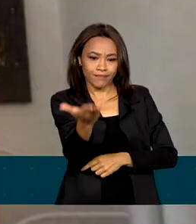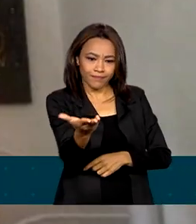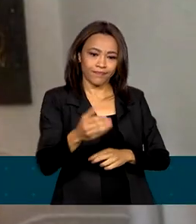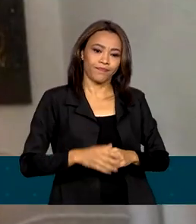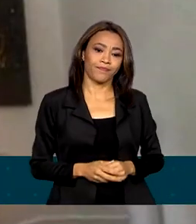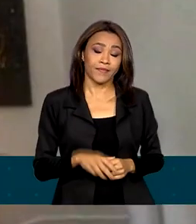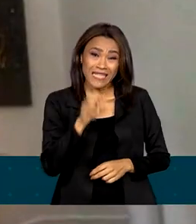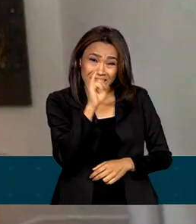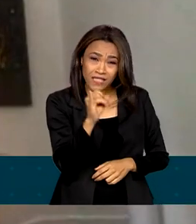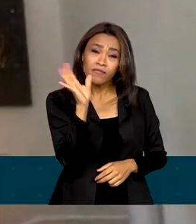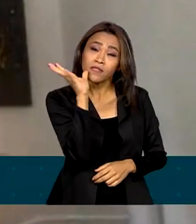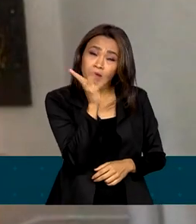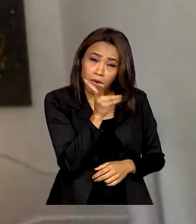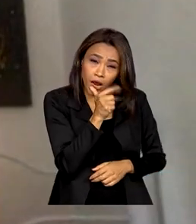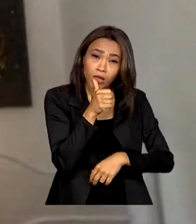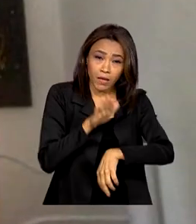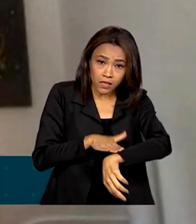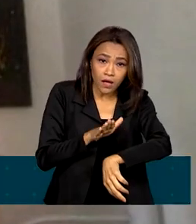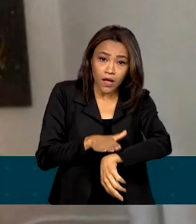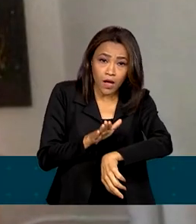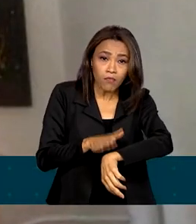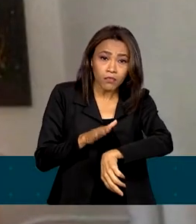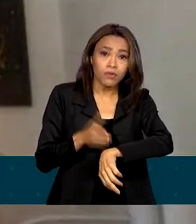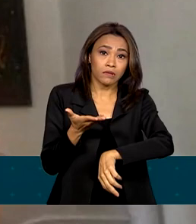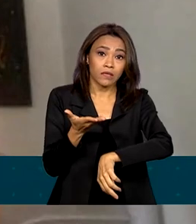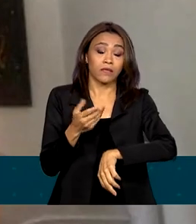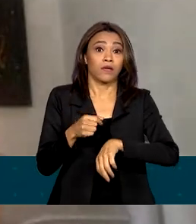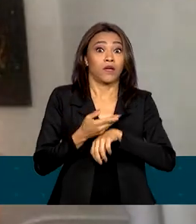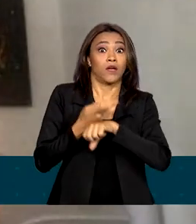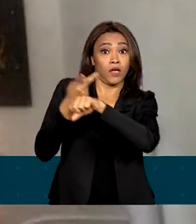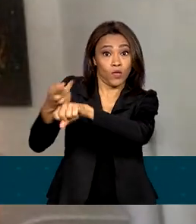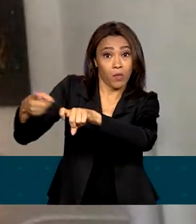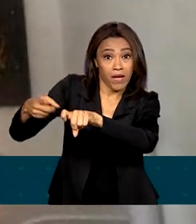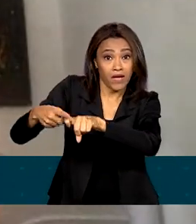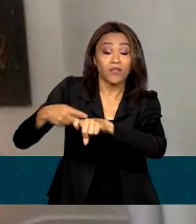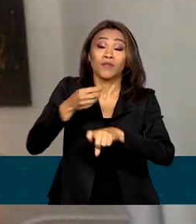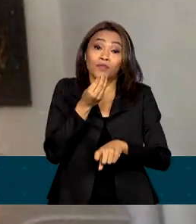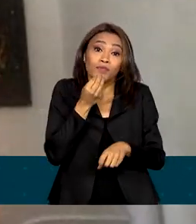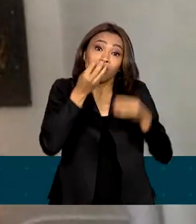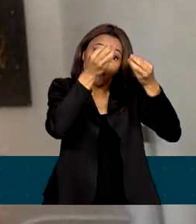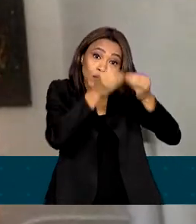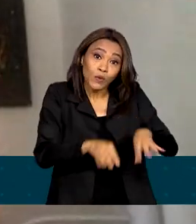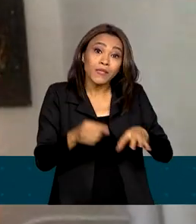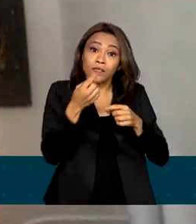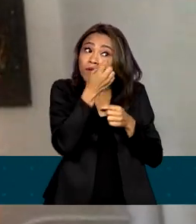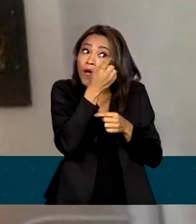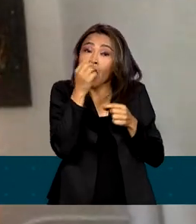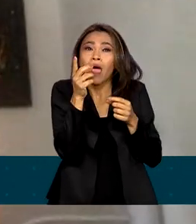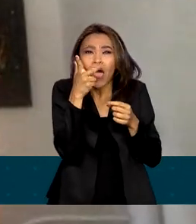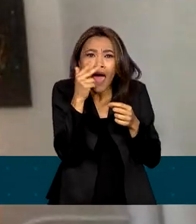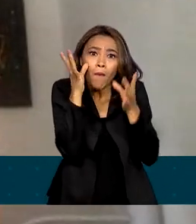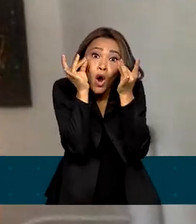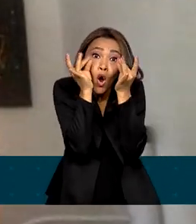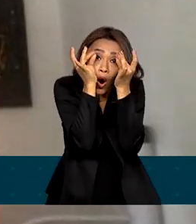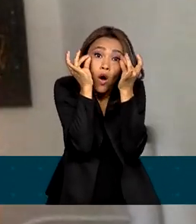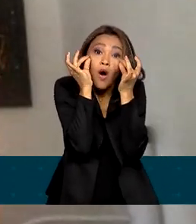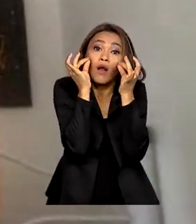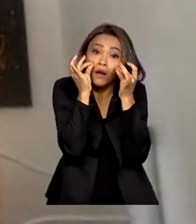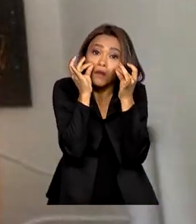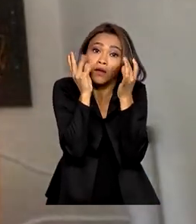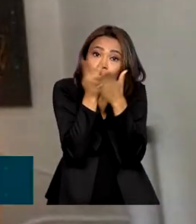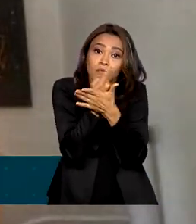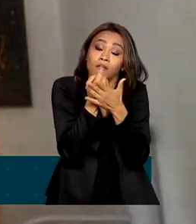se tivesse demorado mais tempo para chegar oftalmologista poderia ter dado damas na córnea porque é uma cola mesmo que forma né